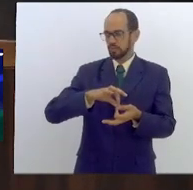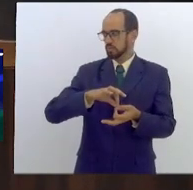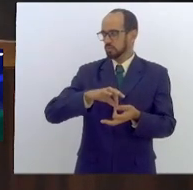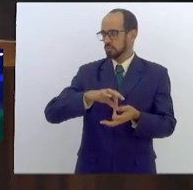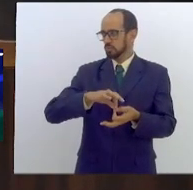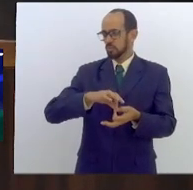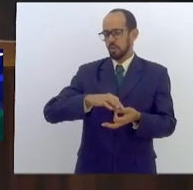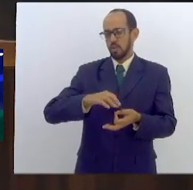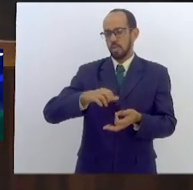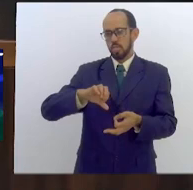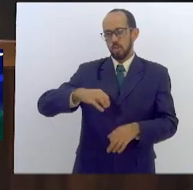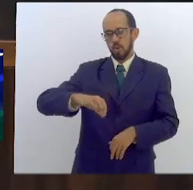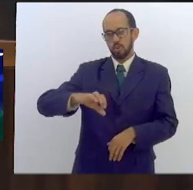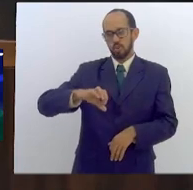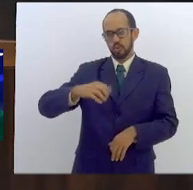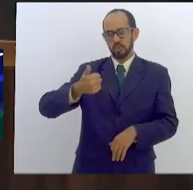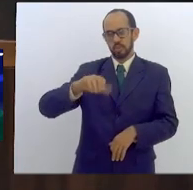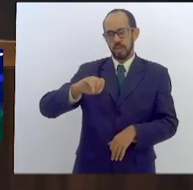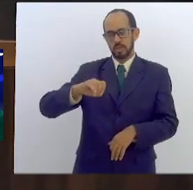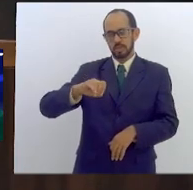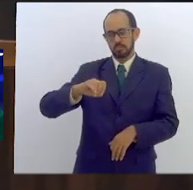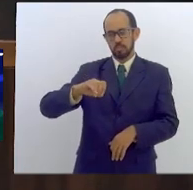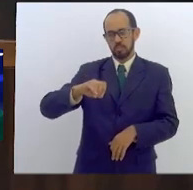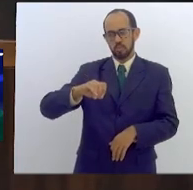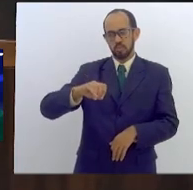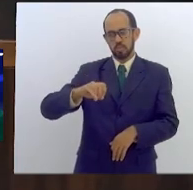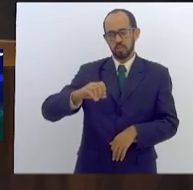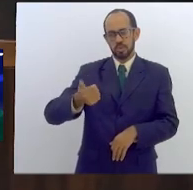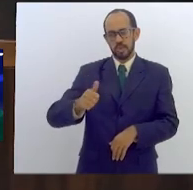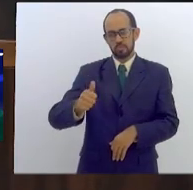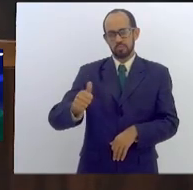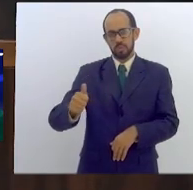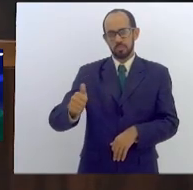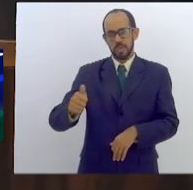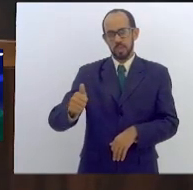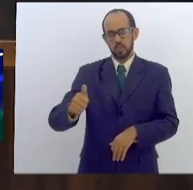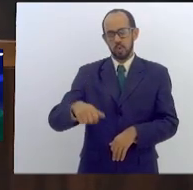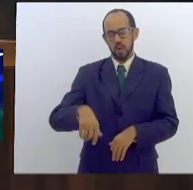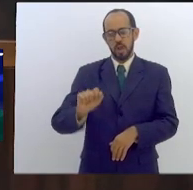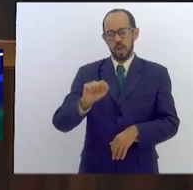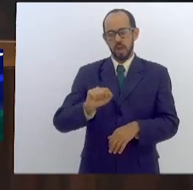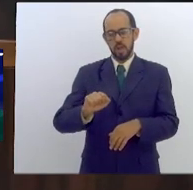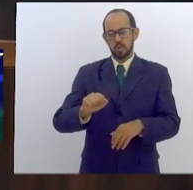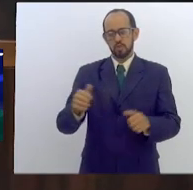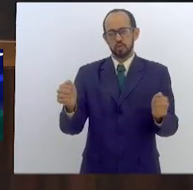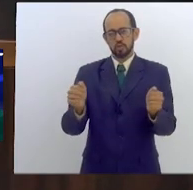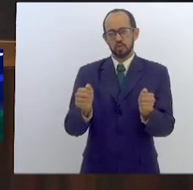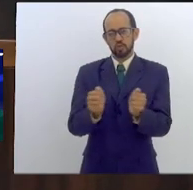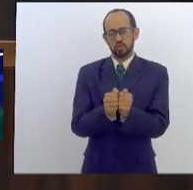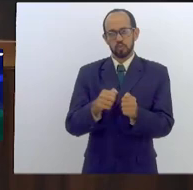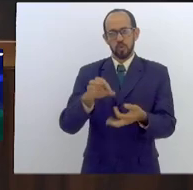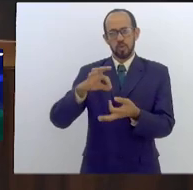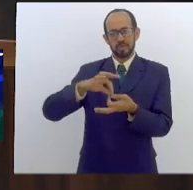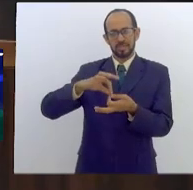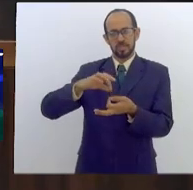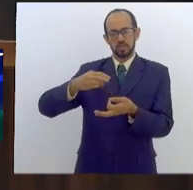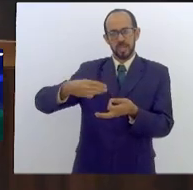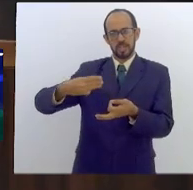Nono, décimo e 11º ao terceiro, ao inciso 3º do artigo